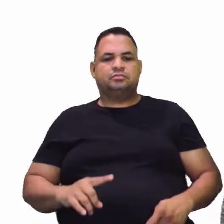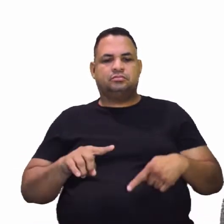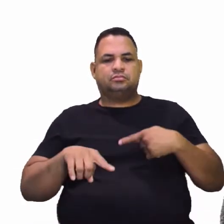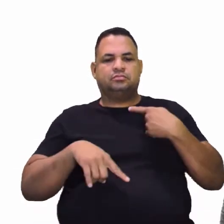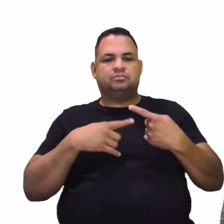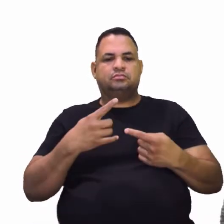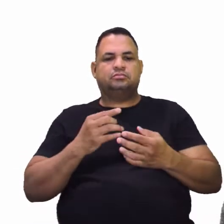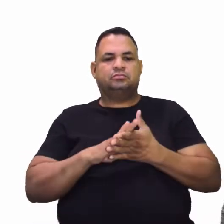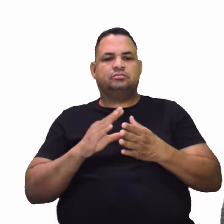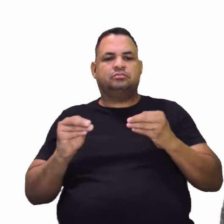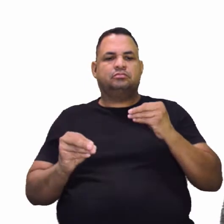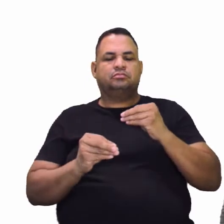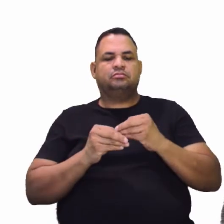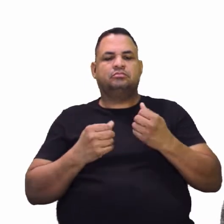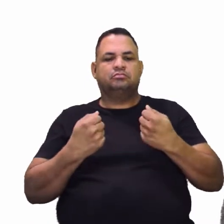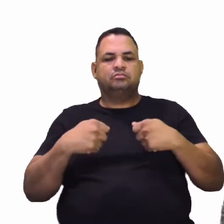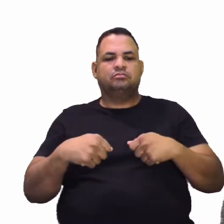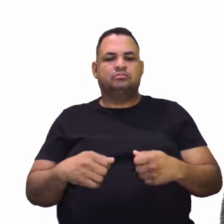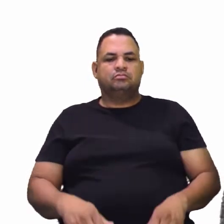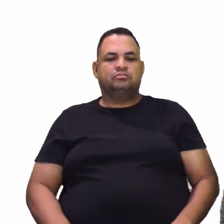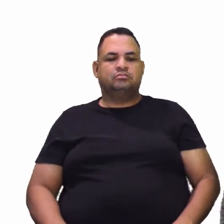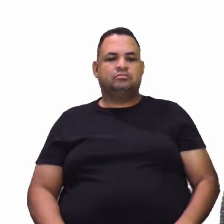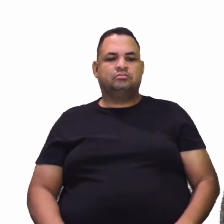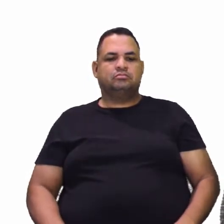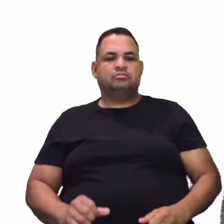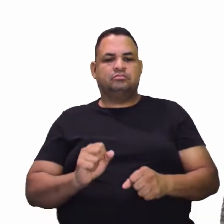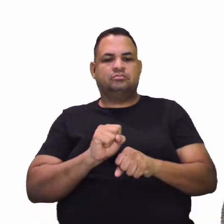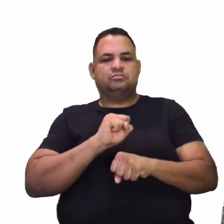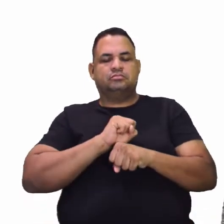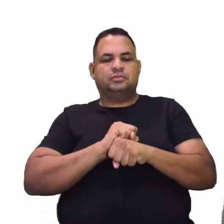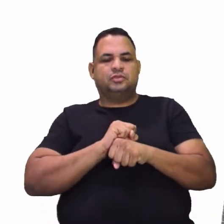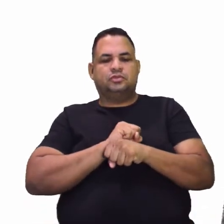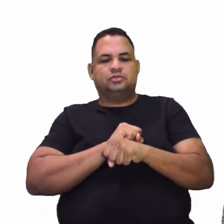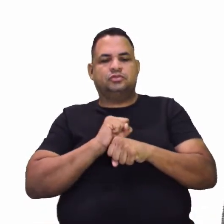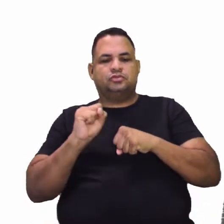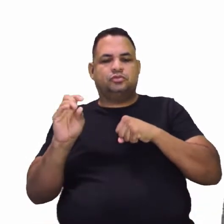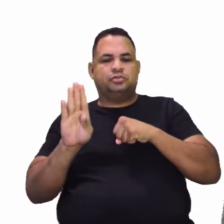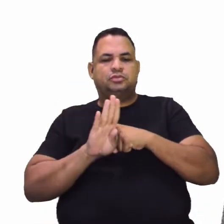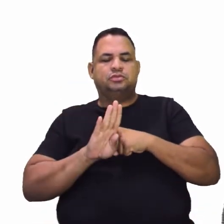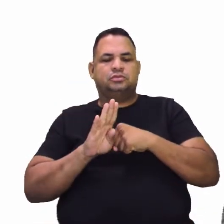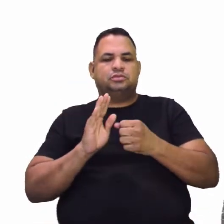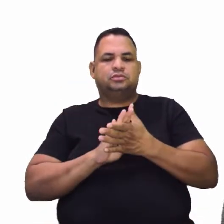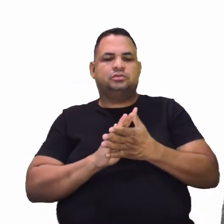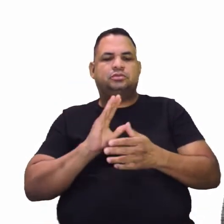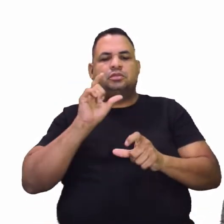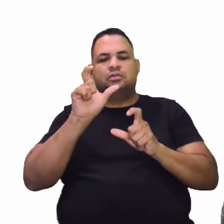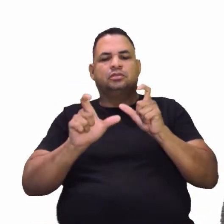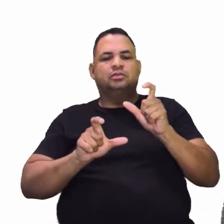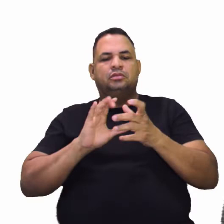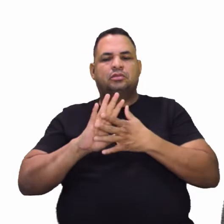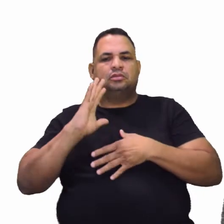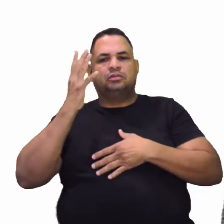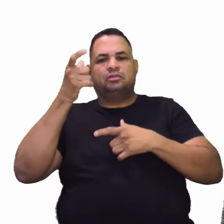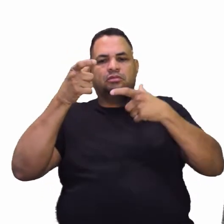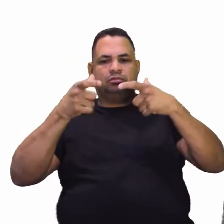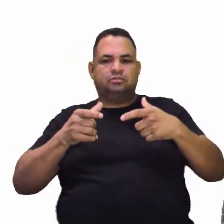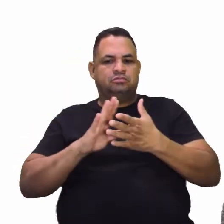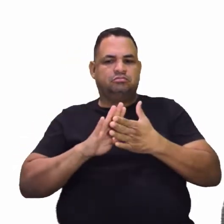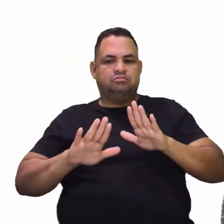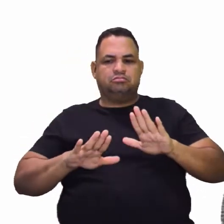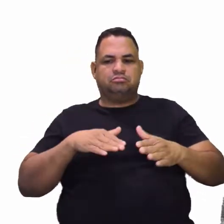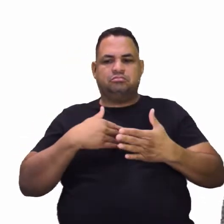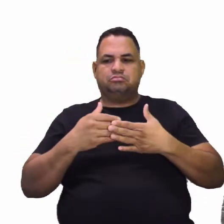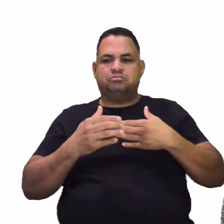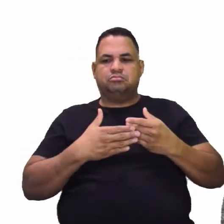logo depois vem o complemento, né, que pode ser um substantivo, que pode ser um advérbio de lugar, um de tempo e assim por diante, o que